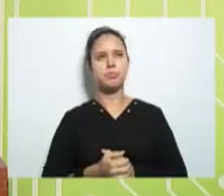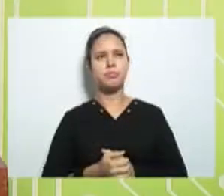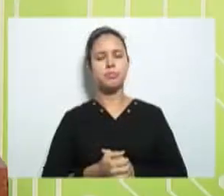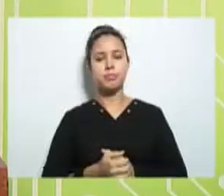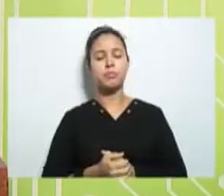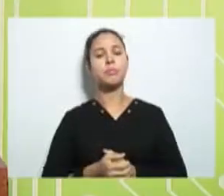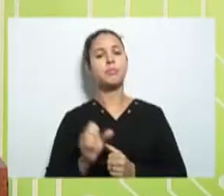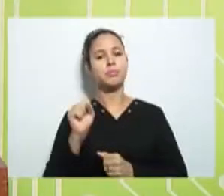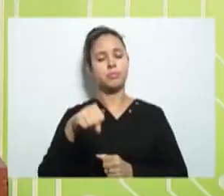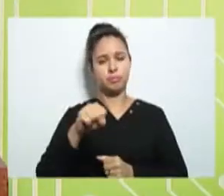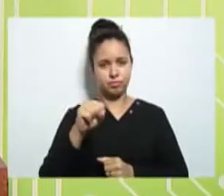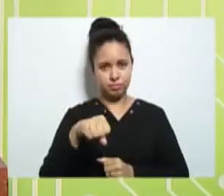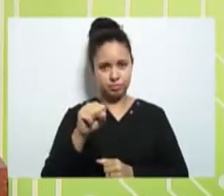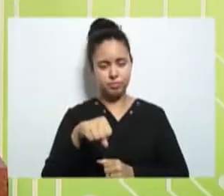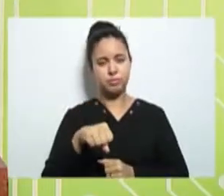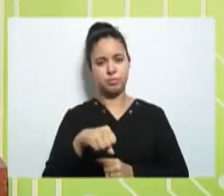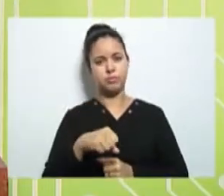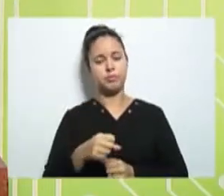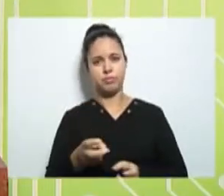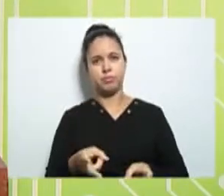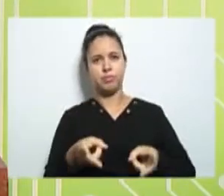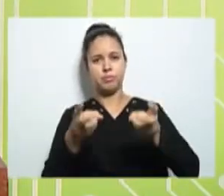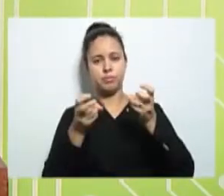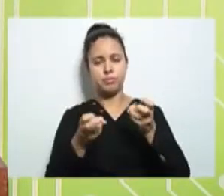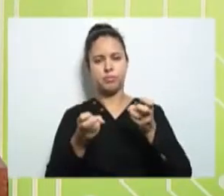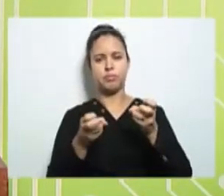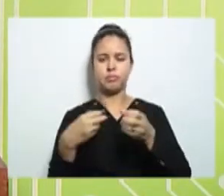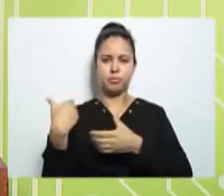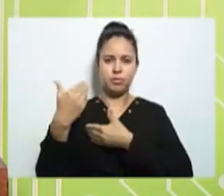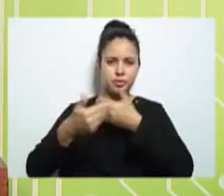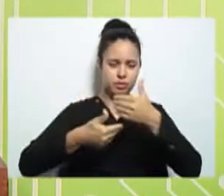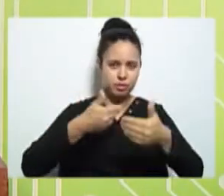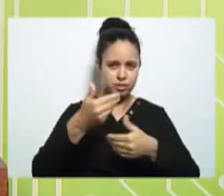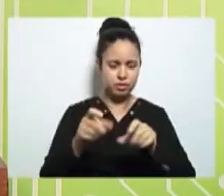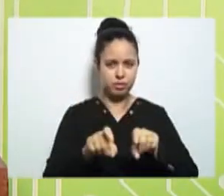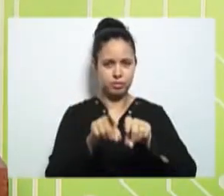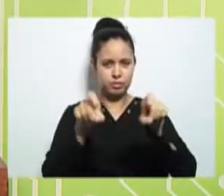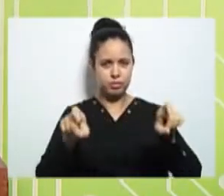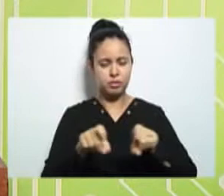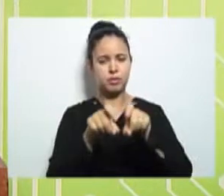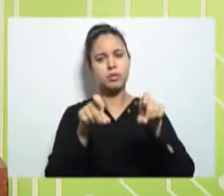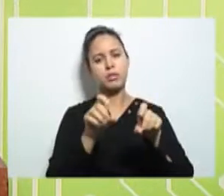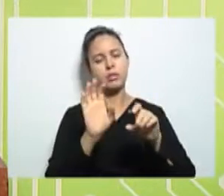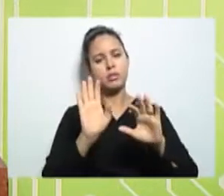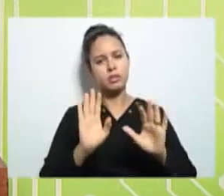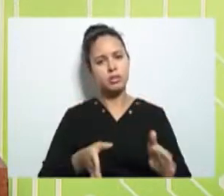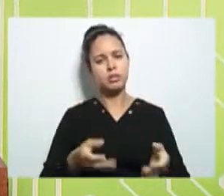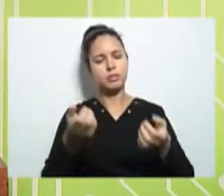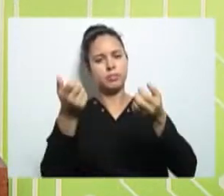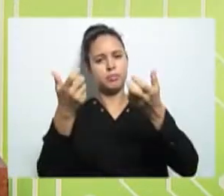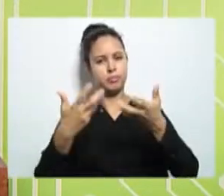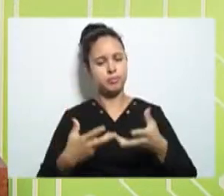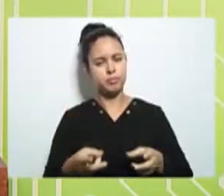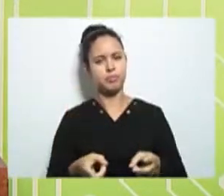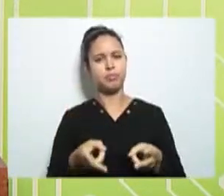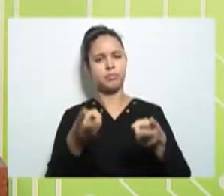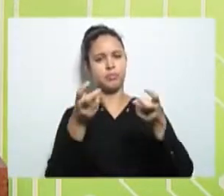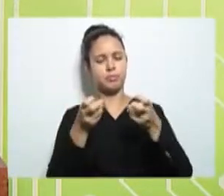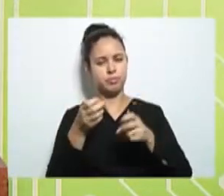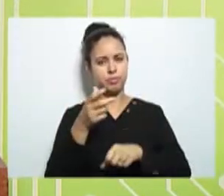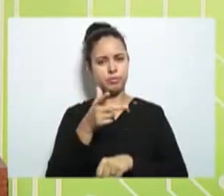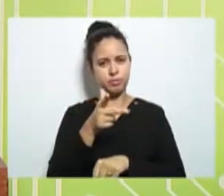É isso aí, tá, gente? Então a gente viu aí um pouco sobre a evolução dos computadores, a gente comentou aqui, vocês conseguiram ver através do